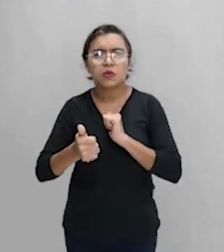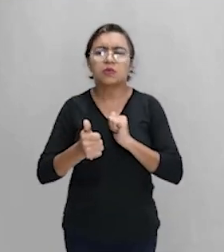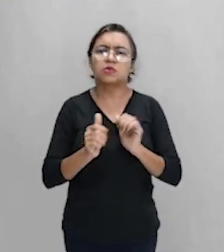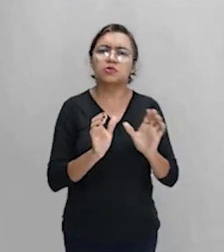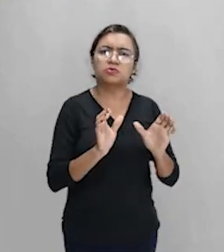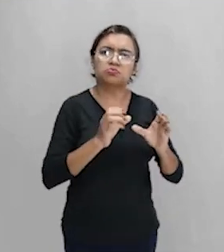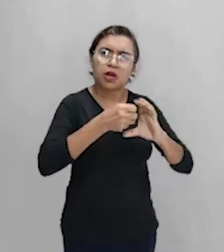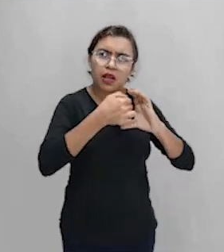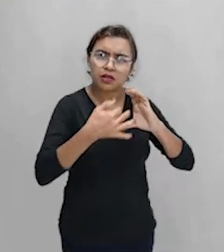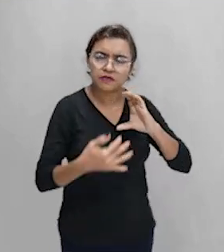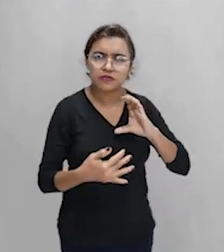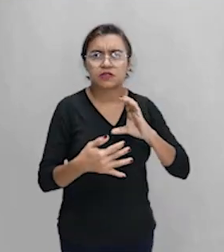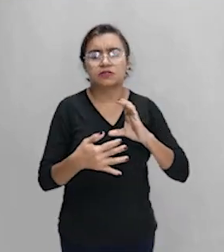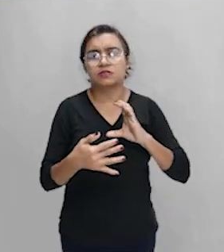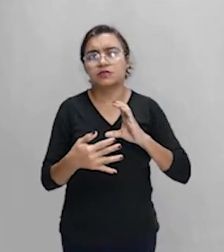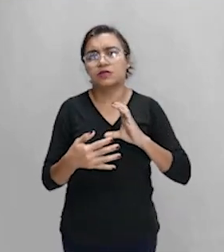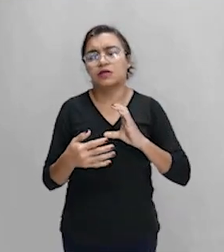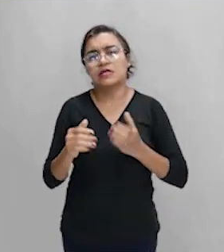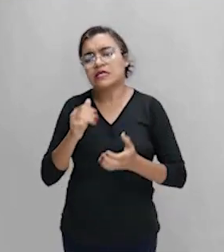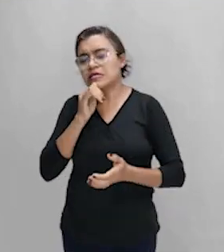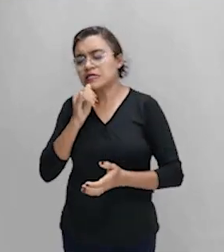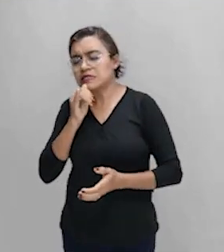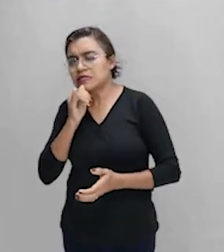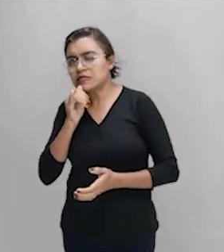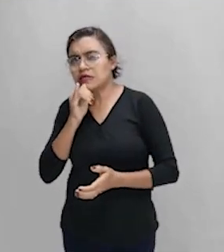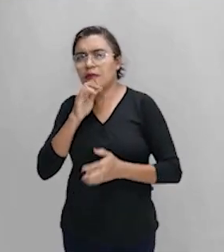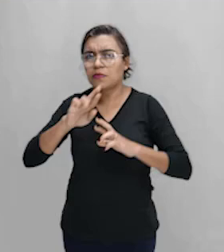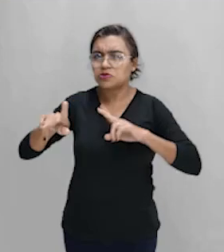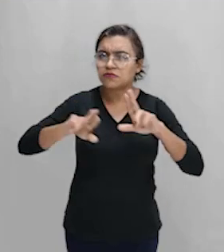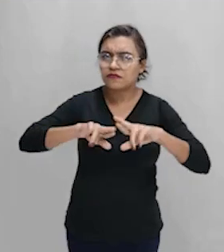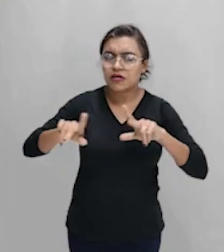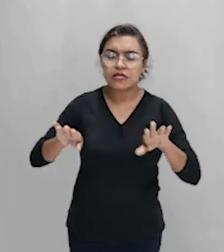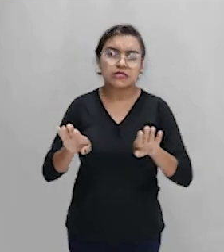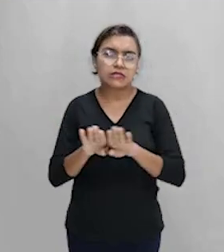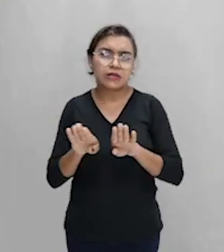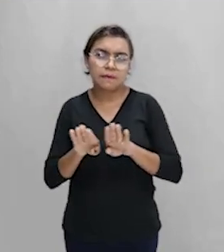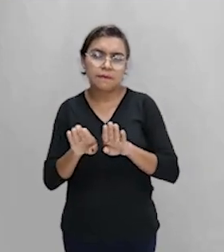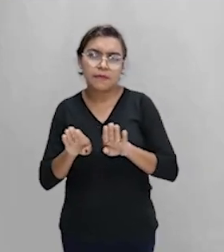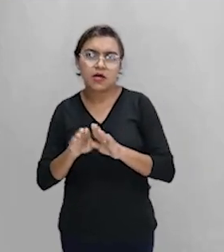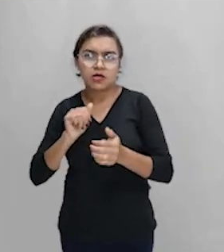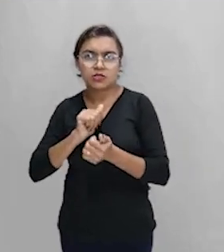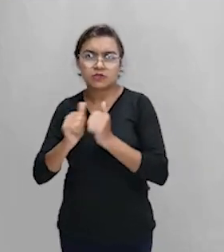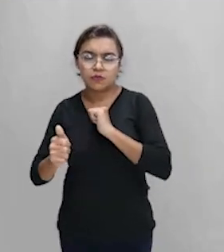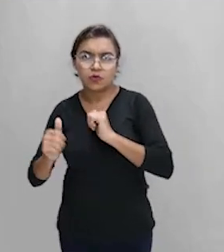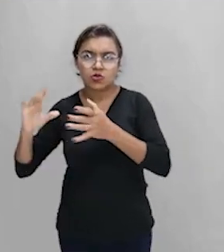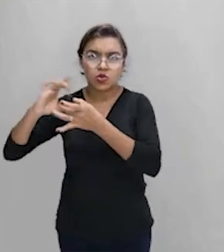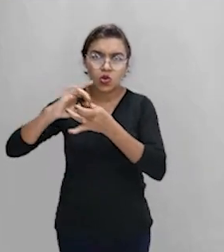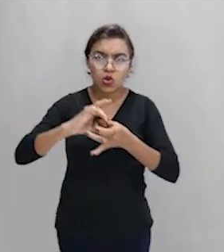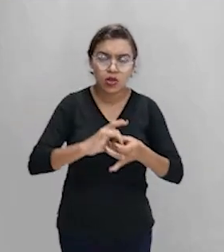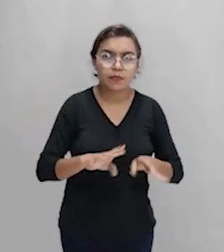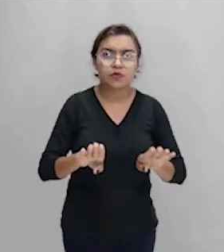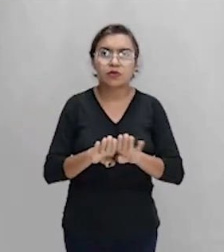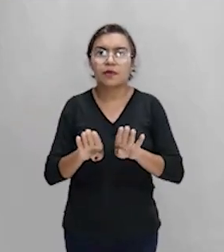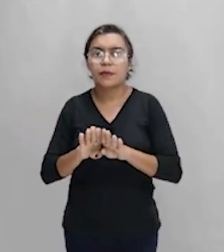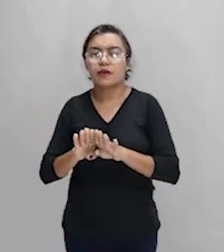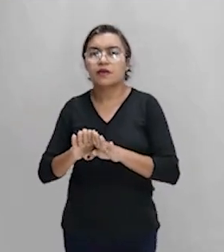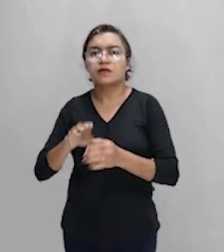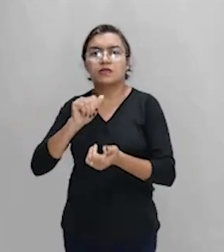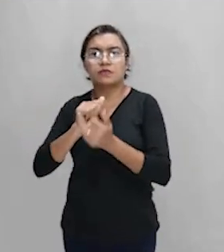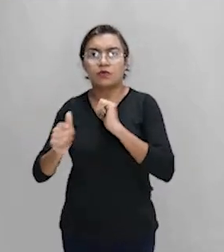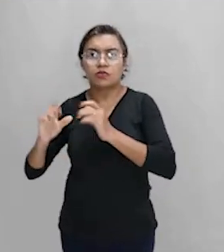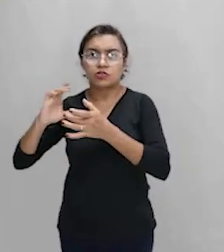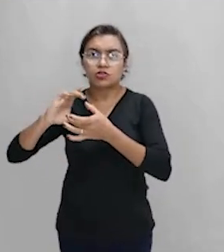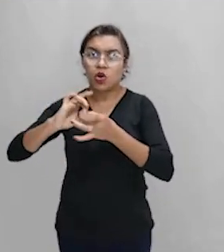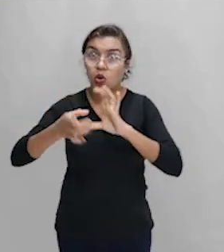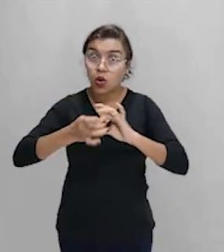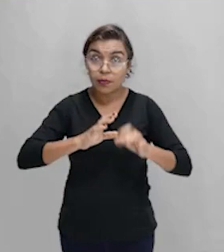classificações, diferenciamos esporte de desporto, falei para vocês o esporte olímpico e o esporte paralímpico. Na aula passada nós